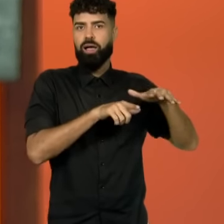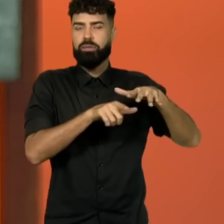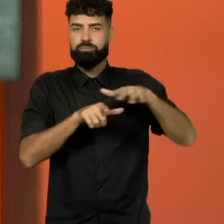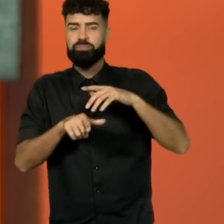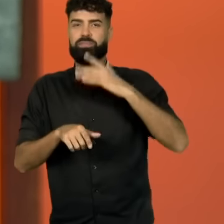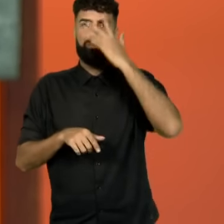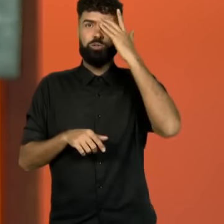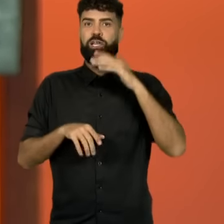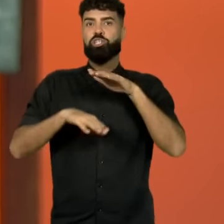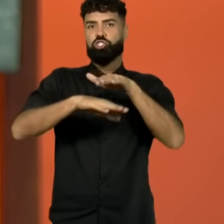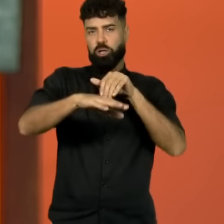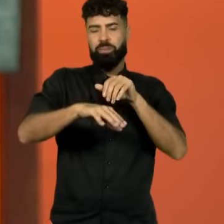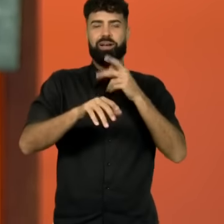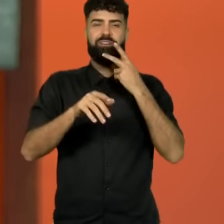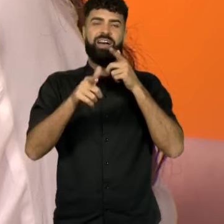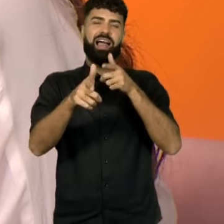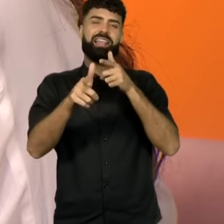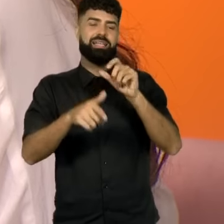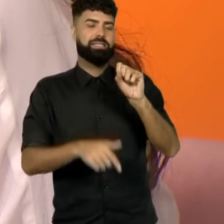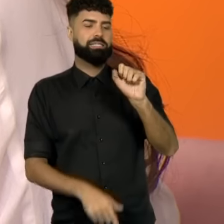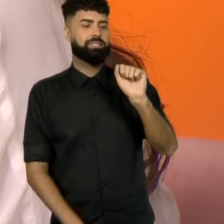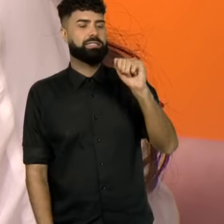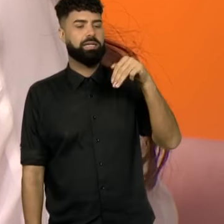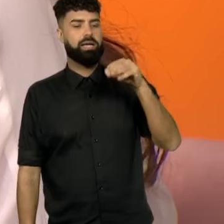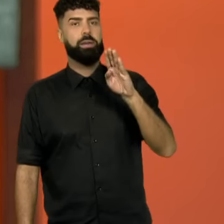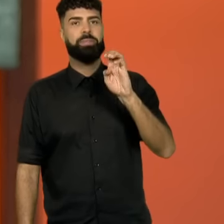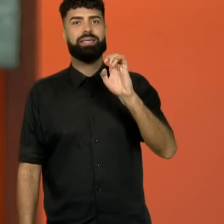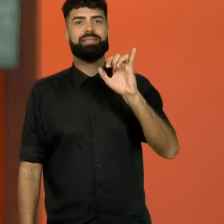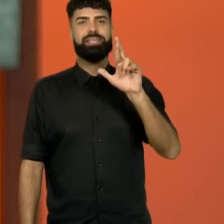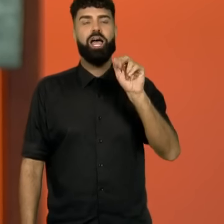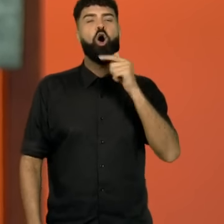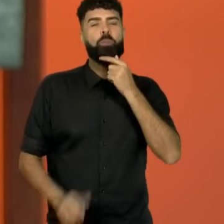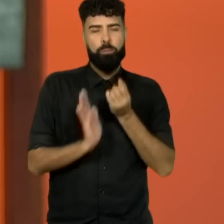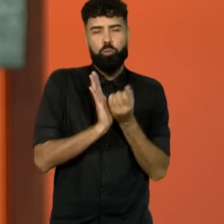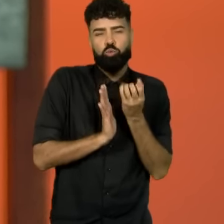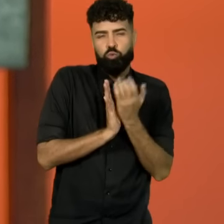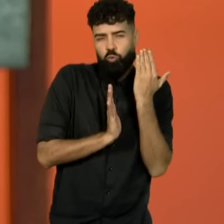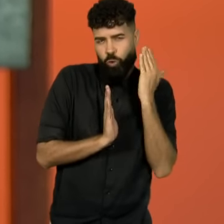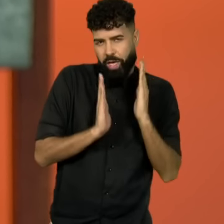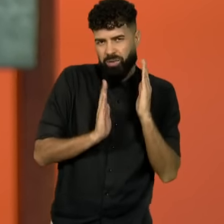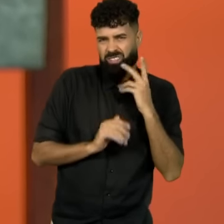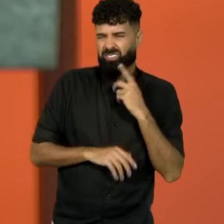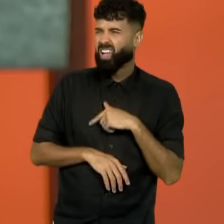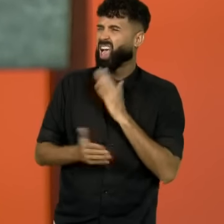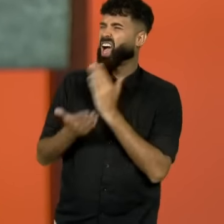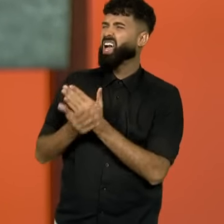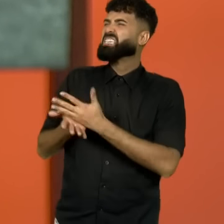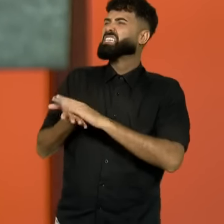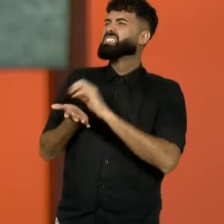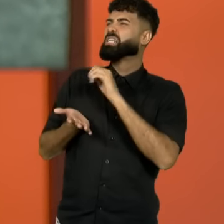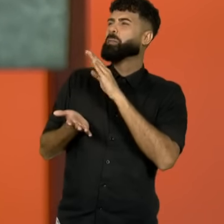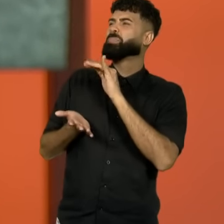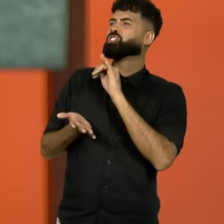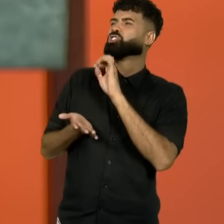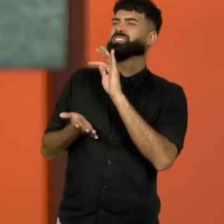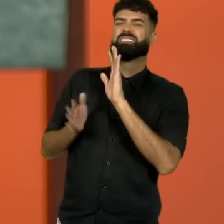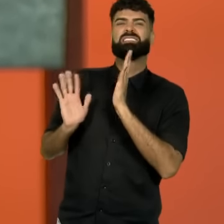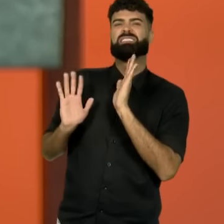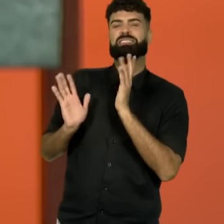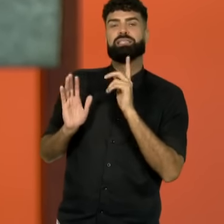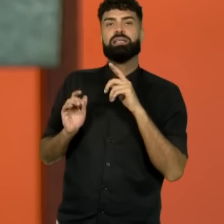de sambeira. O Benil Santos, que era o produtor dela na época, dizia que ela... Ah, vamos acabar com essa história de sambeira, que era uma